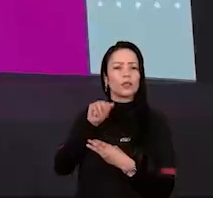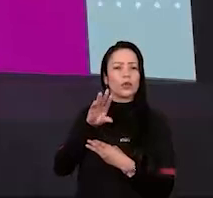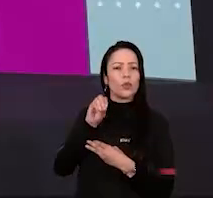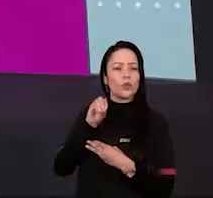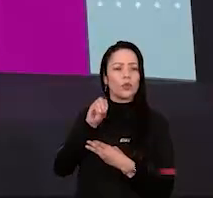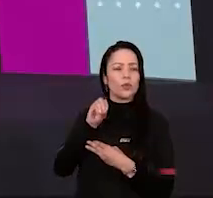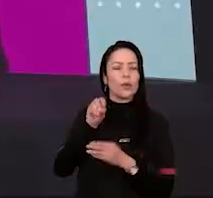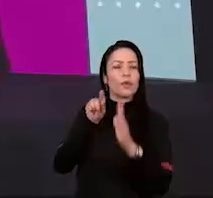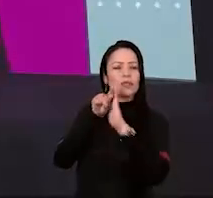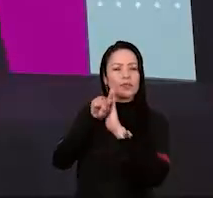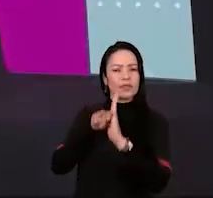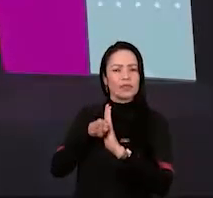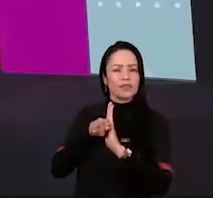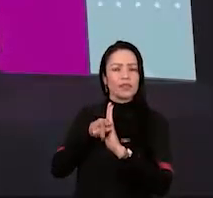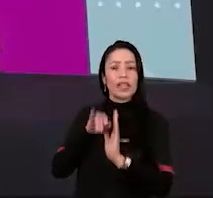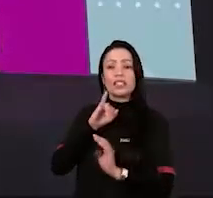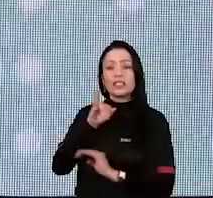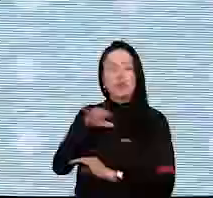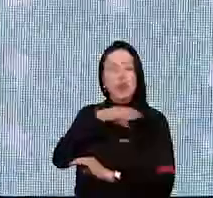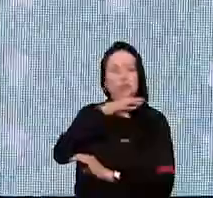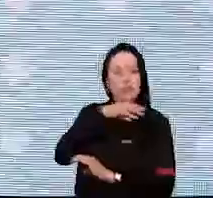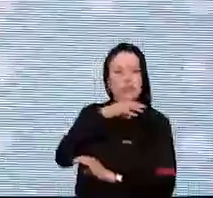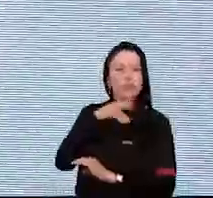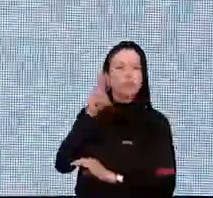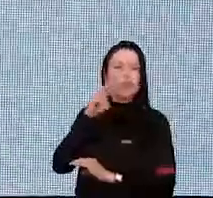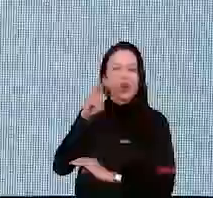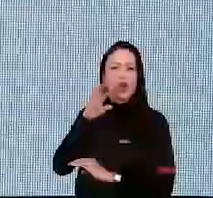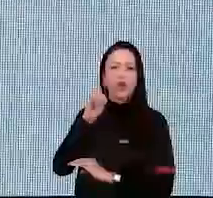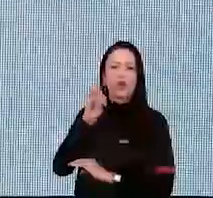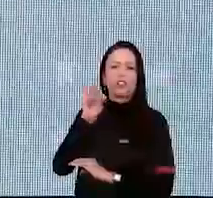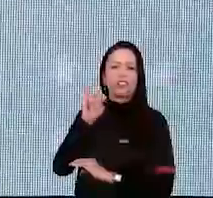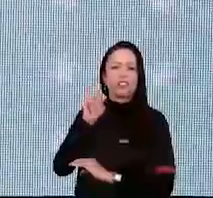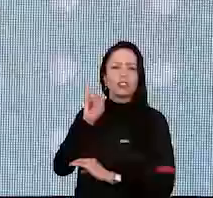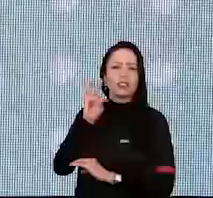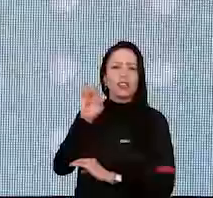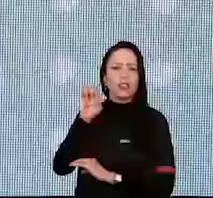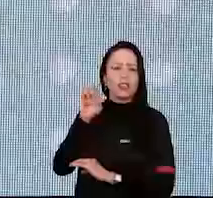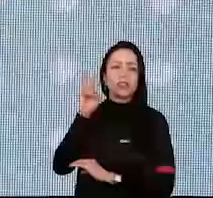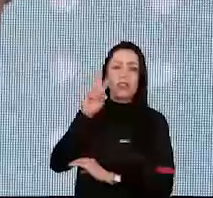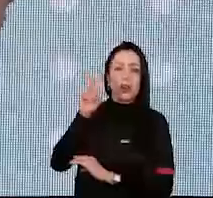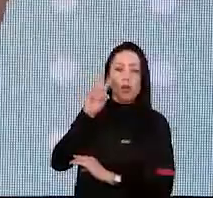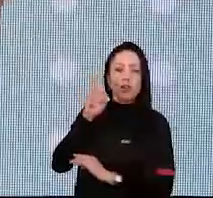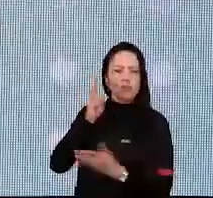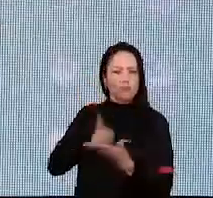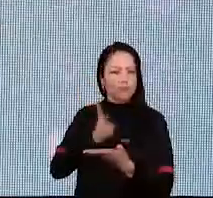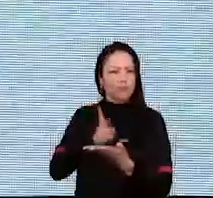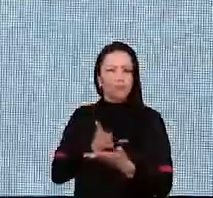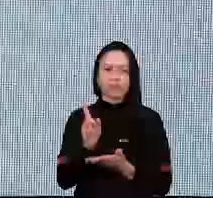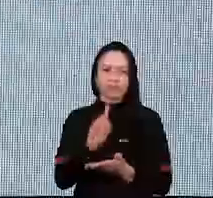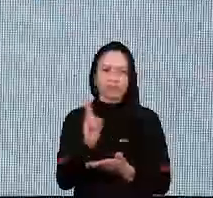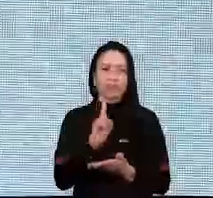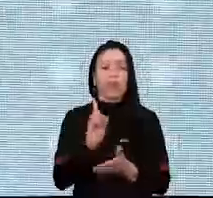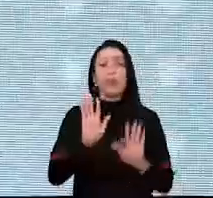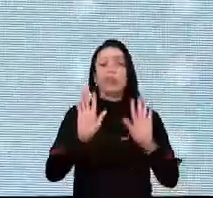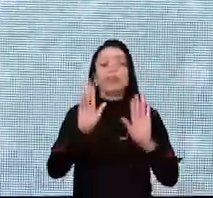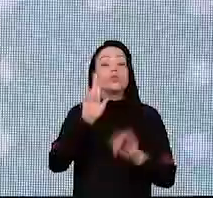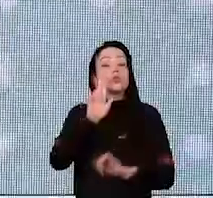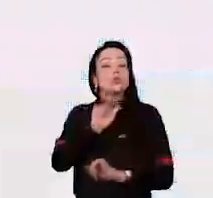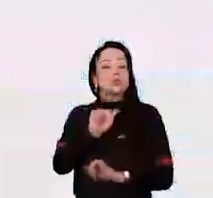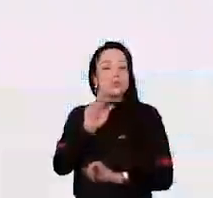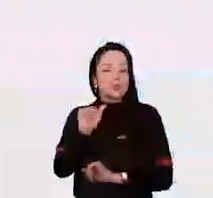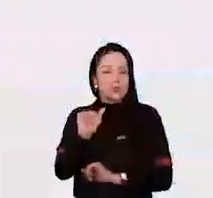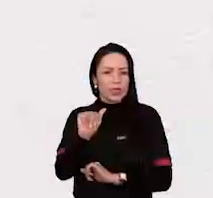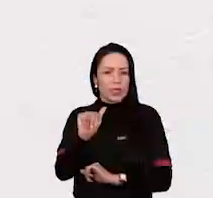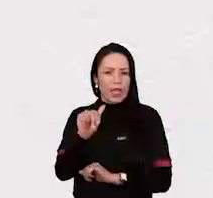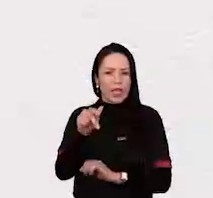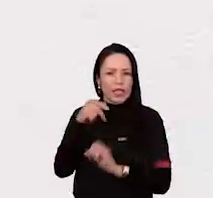for um animal com histórico de otite externa crônico, né? Mas, de qualquer maneira, nunca através da